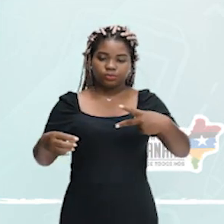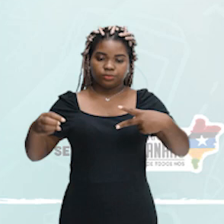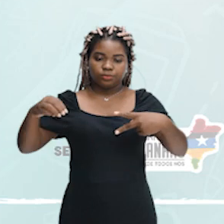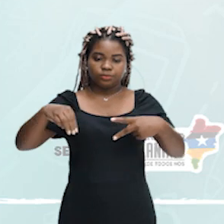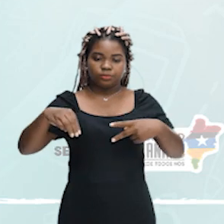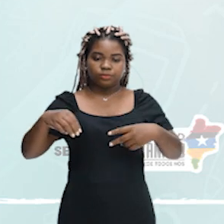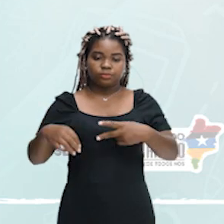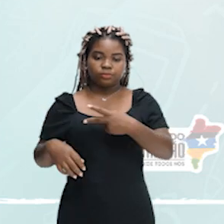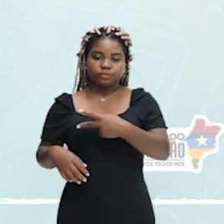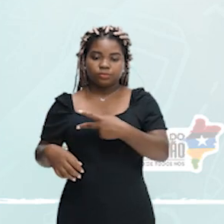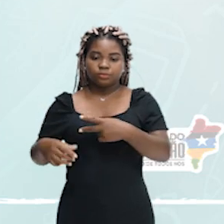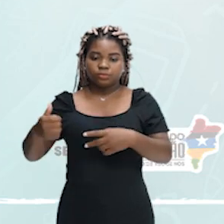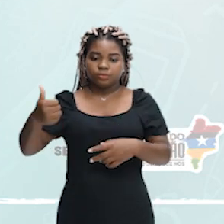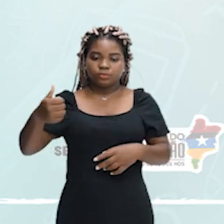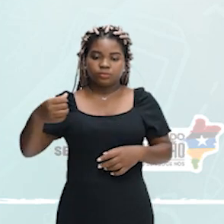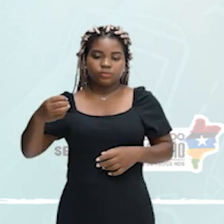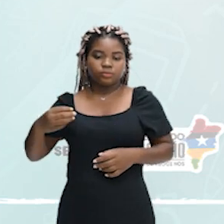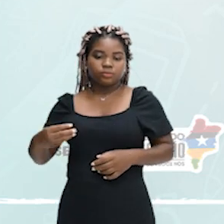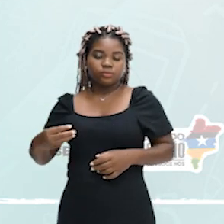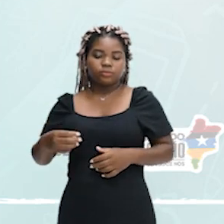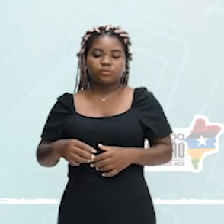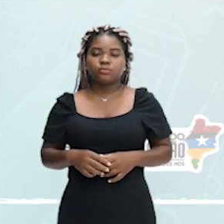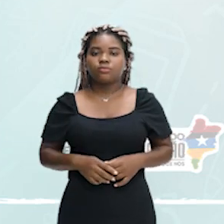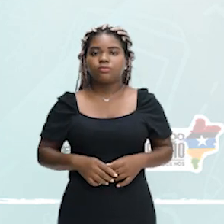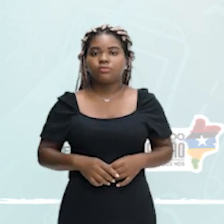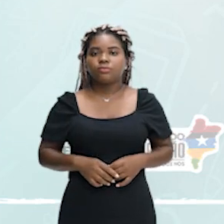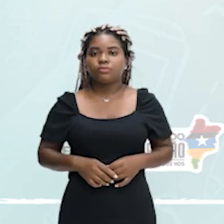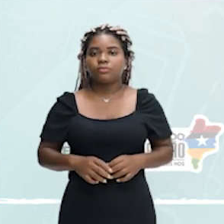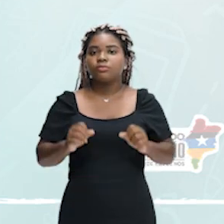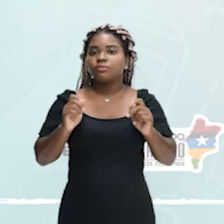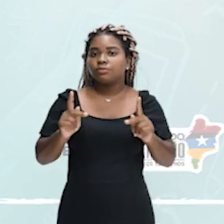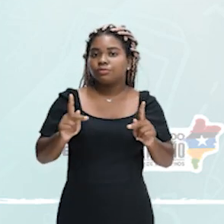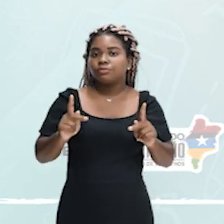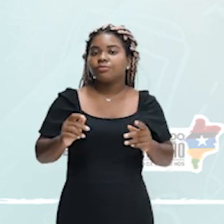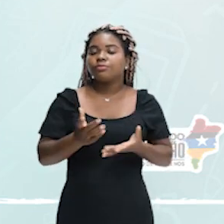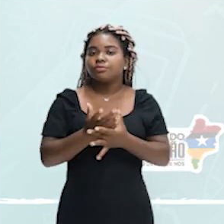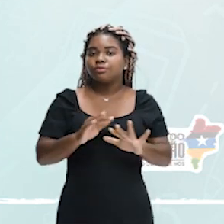a nossa resposta final. 0 menor do que m, menor do que 1/3. E assim, a